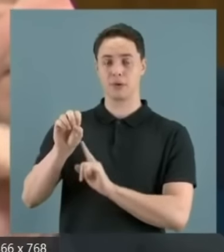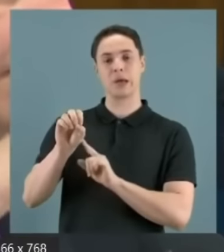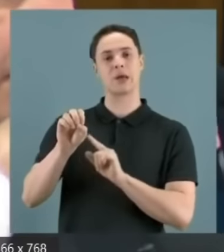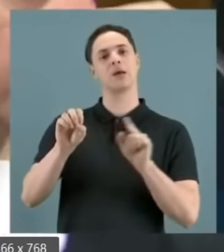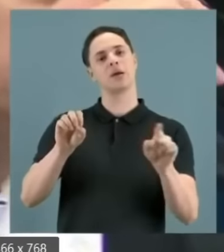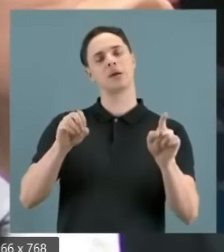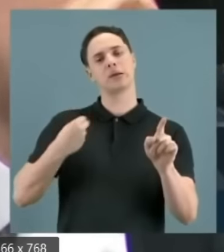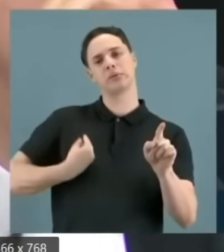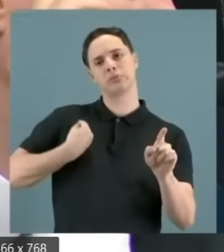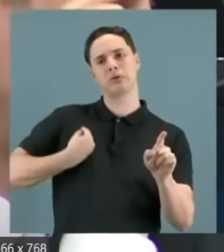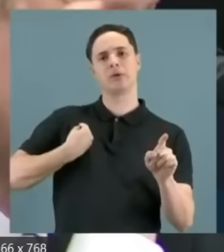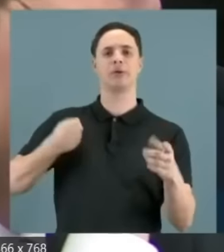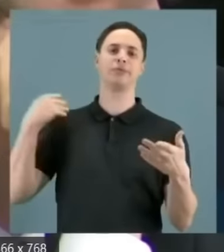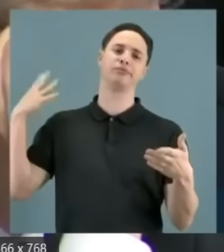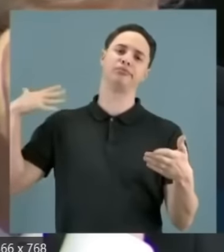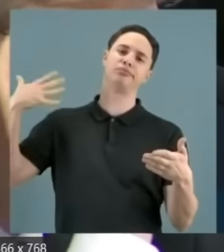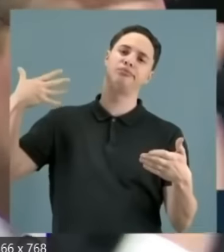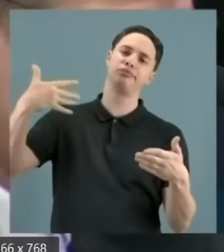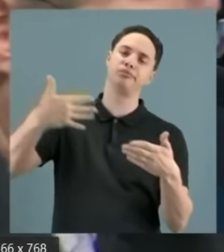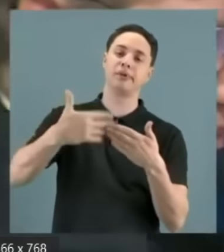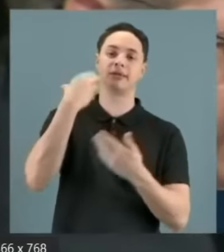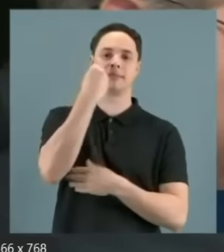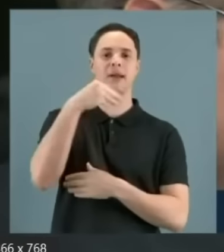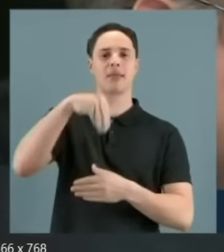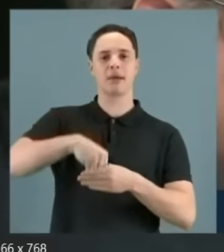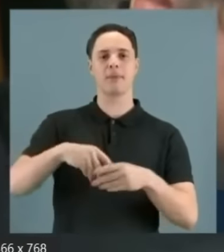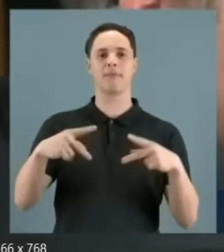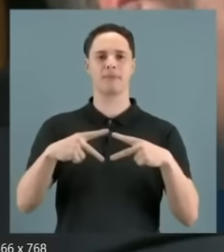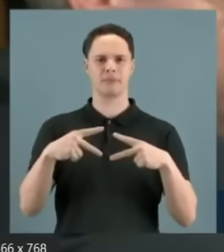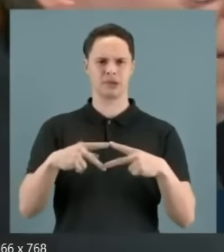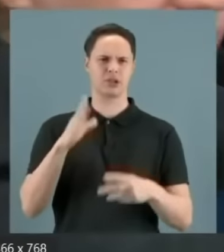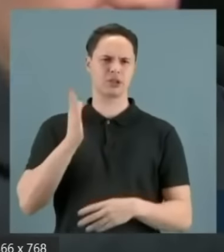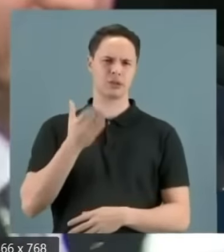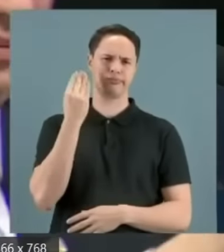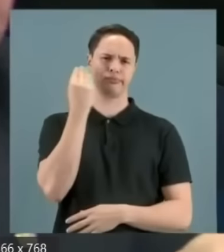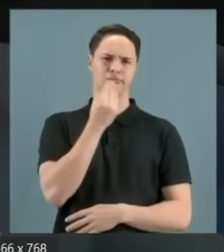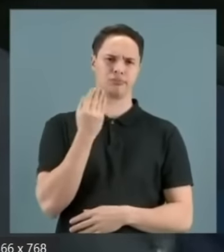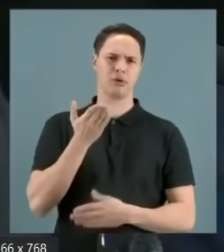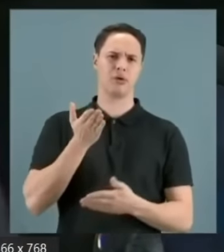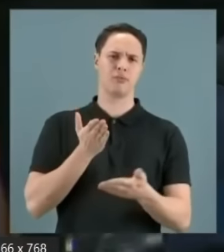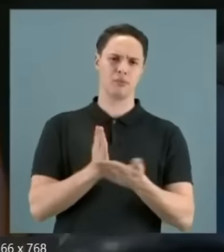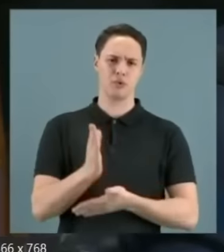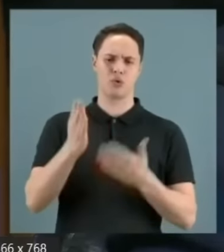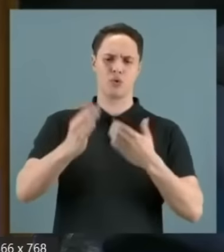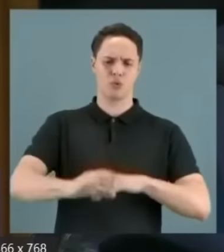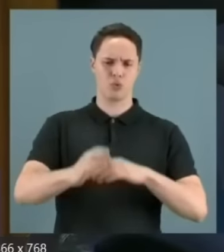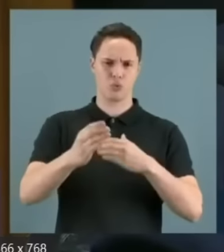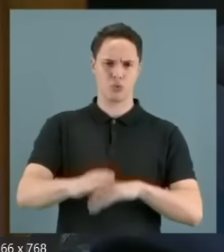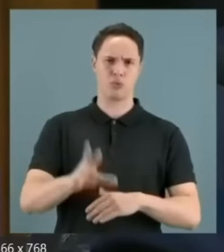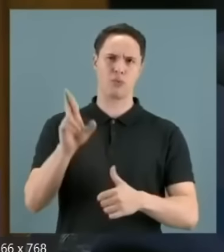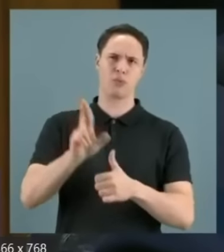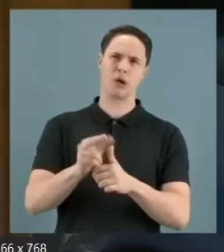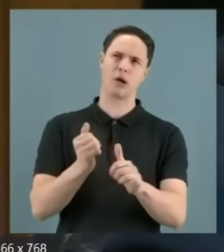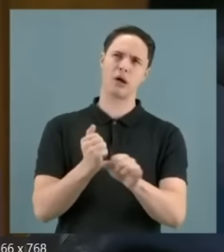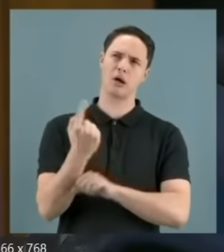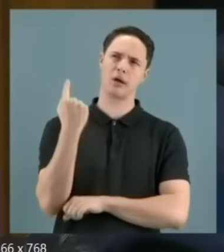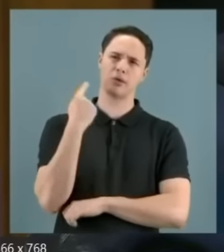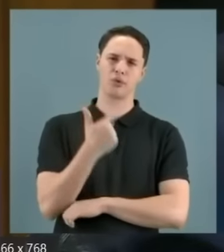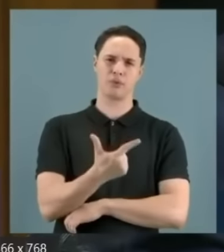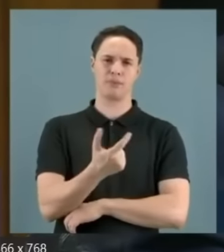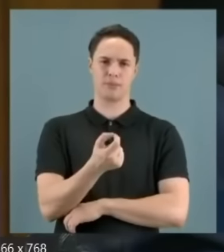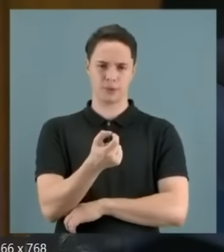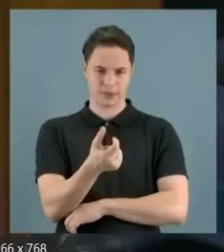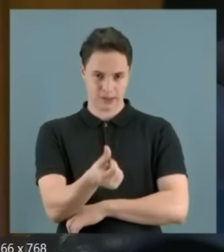vida longeva dentro da Previdência, passou num concurso público para procurador federal em 2006,